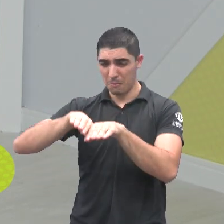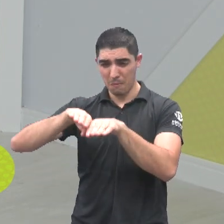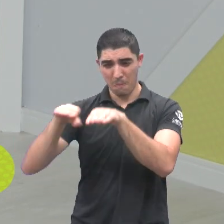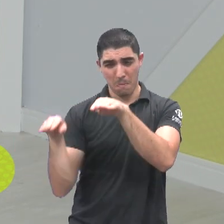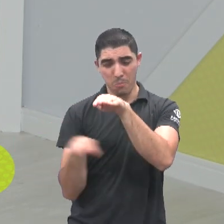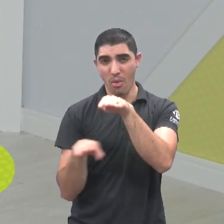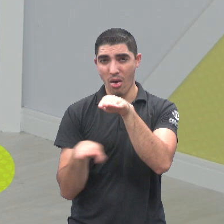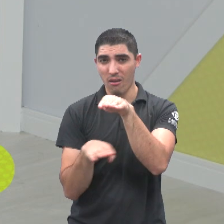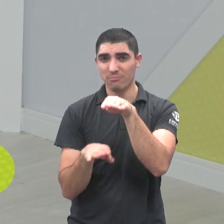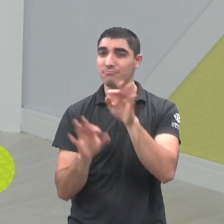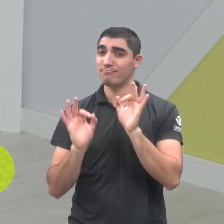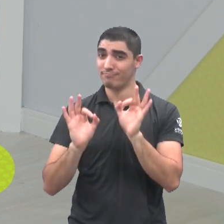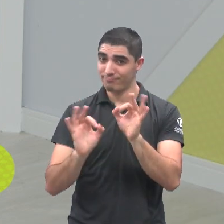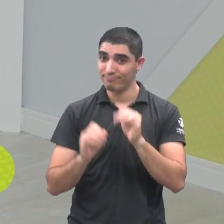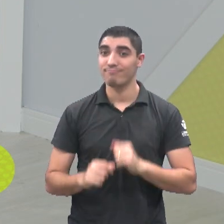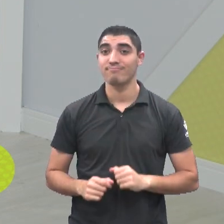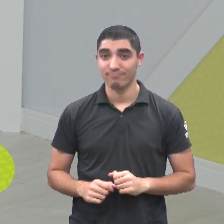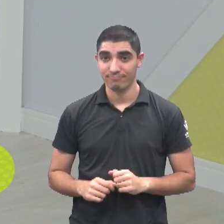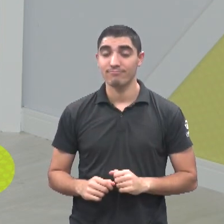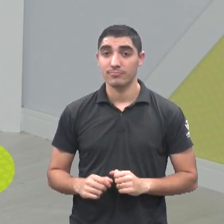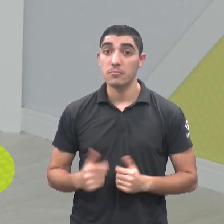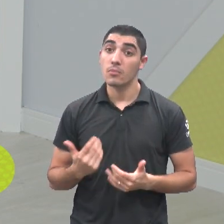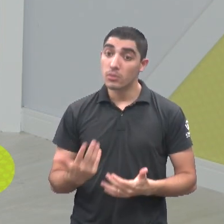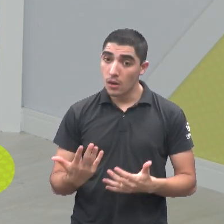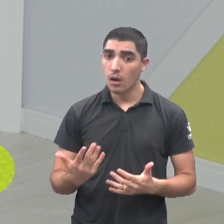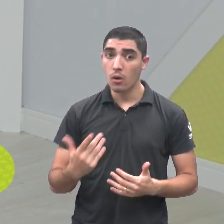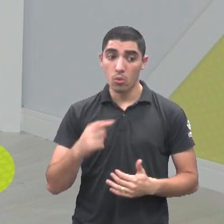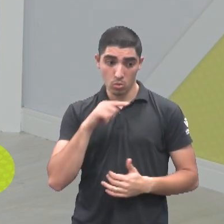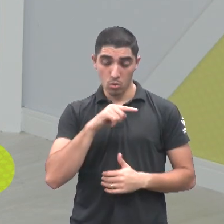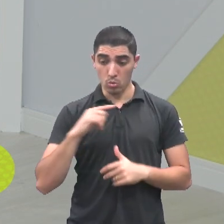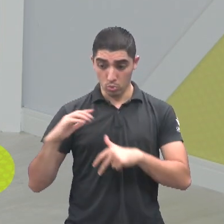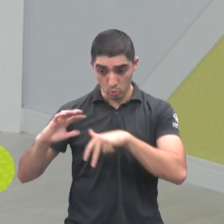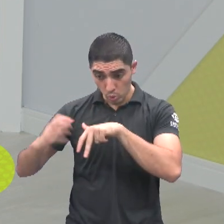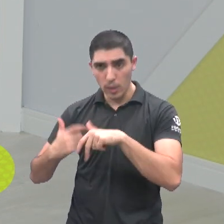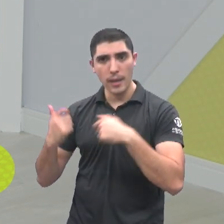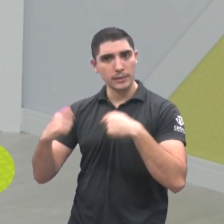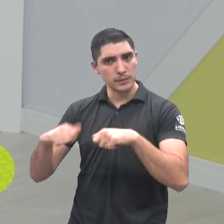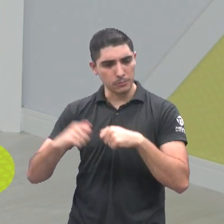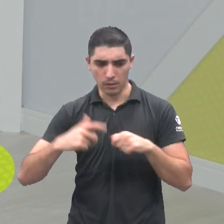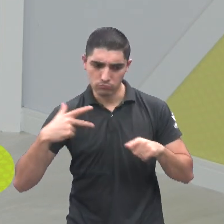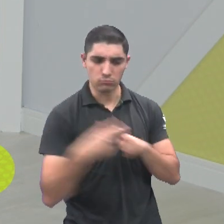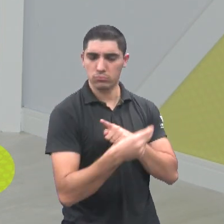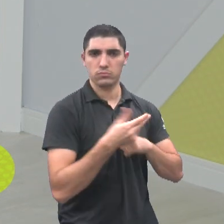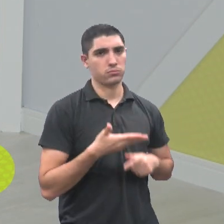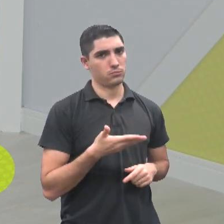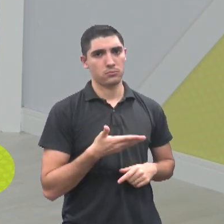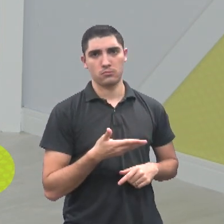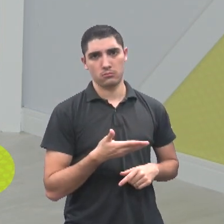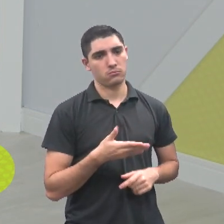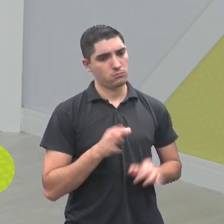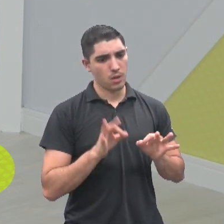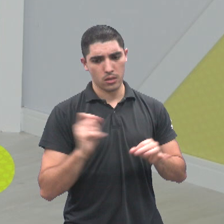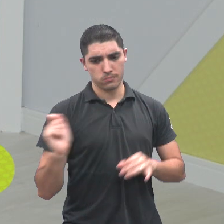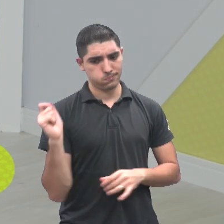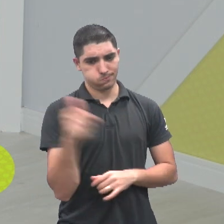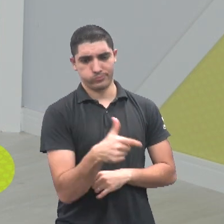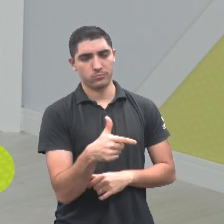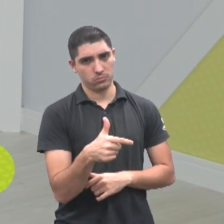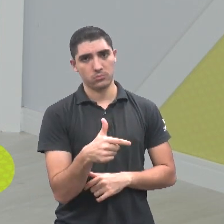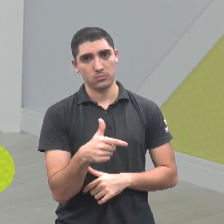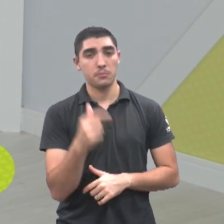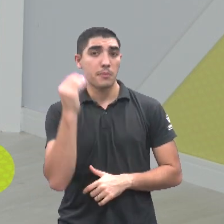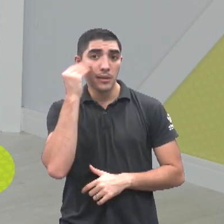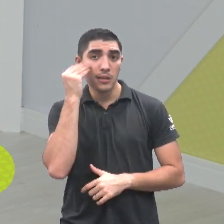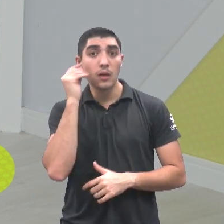gols. Então tem que chegar e vencer o jogo, vencer daqueles que são possíveis e tentar brigar dentro daqueles times